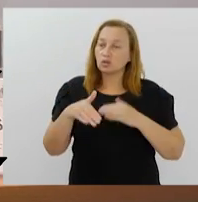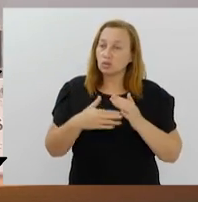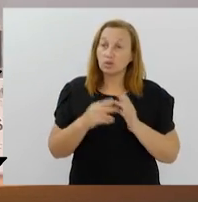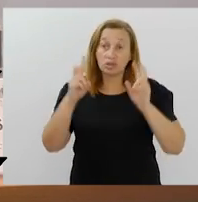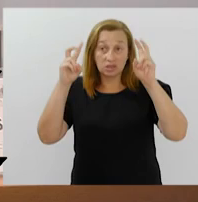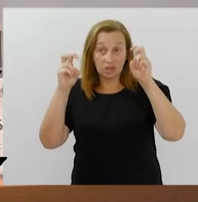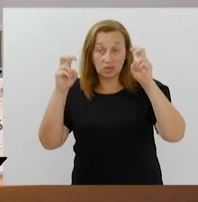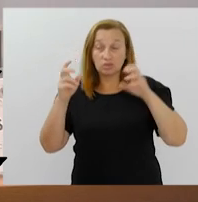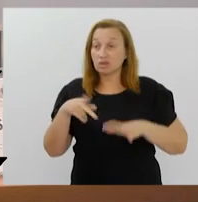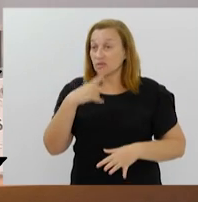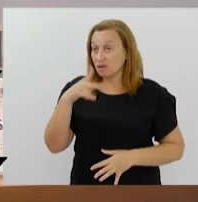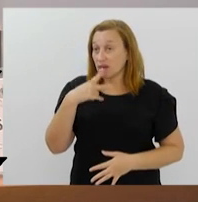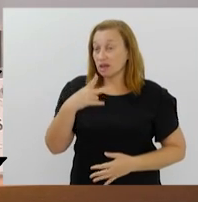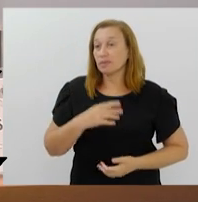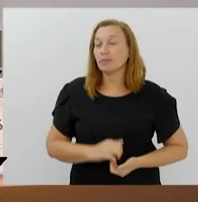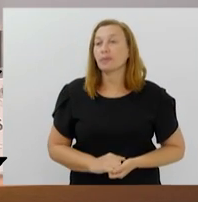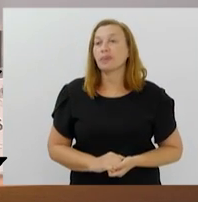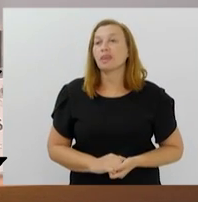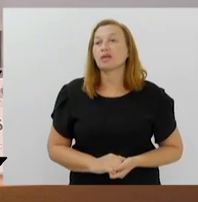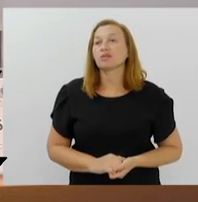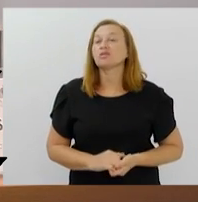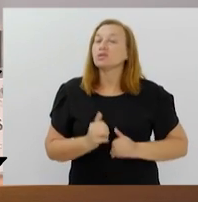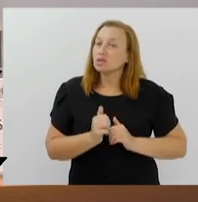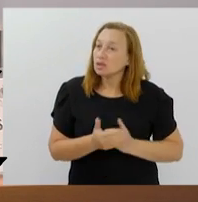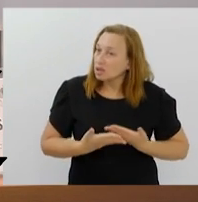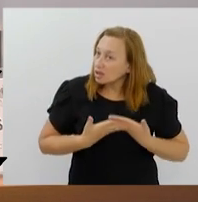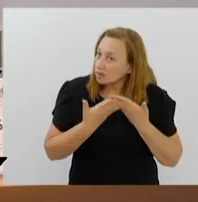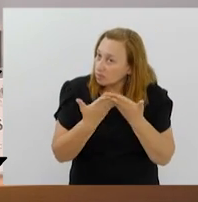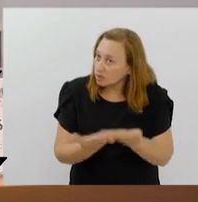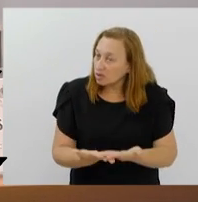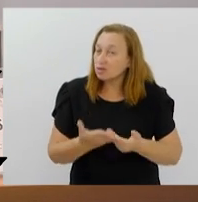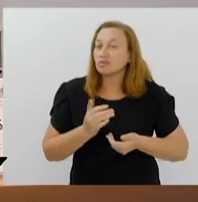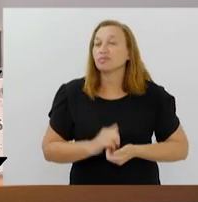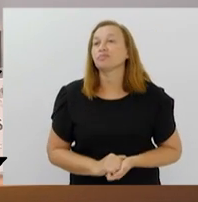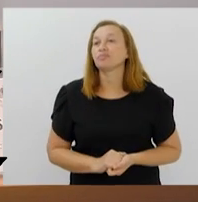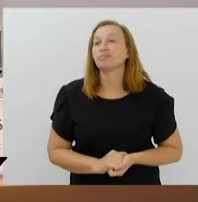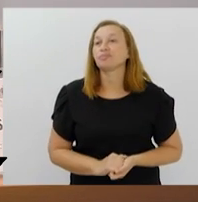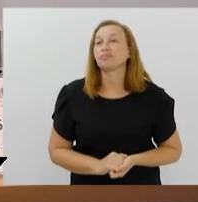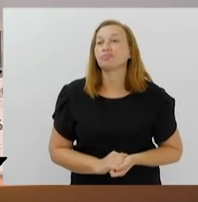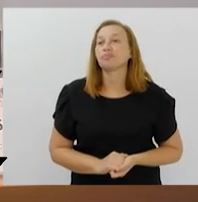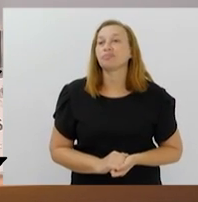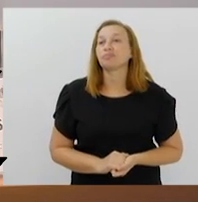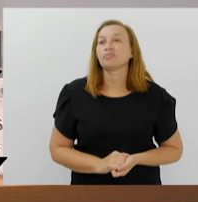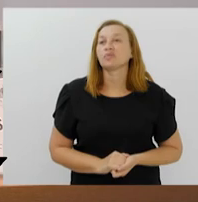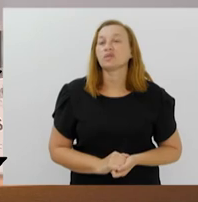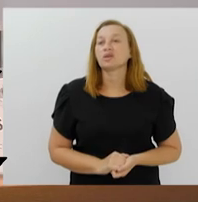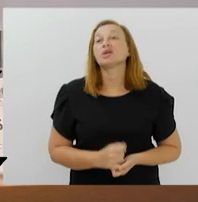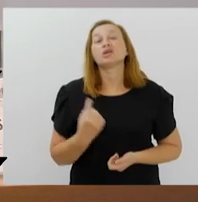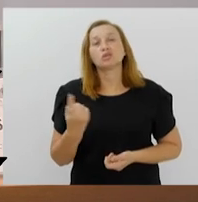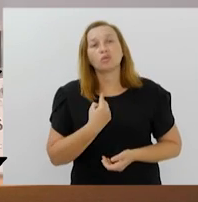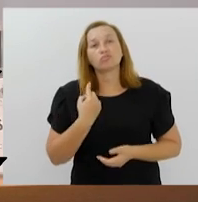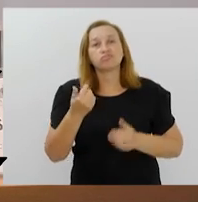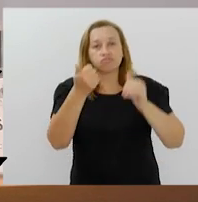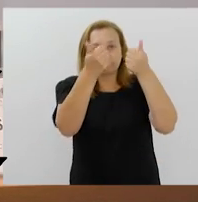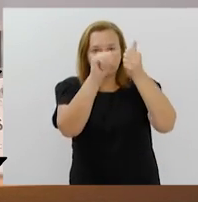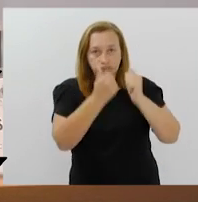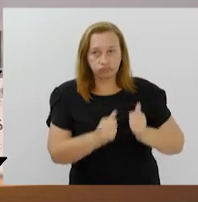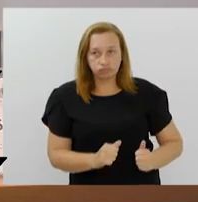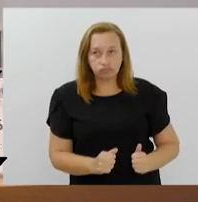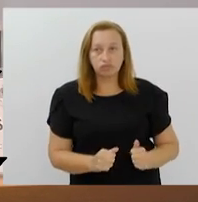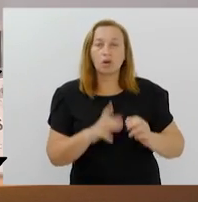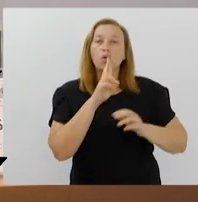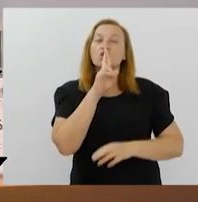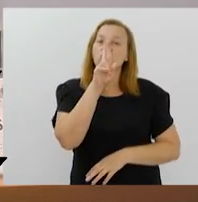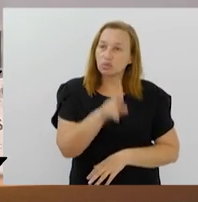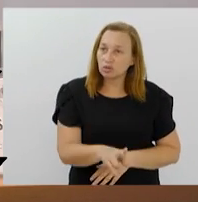sendo comentados eh encaminhem que iria iremos analisar e iremos dar devida